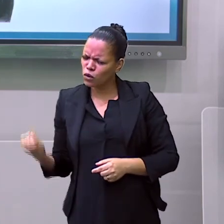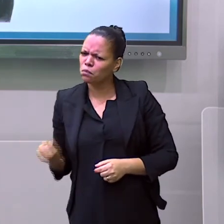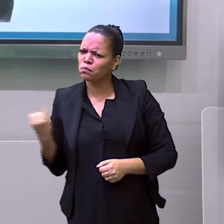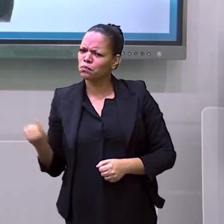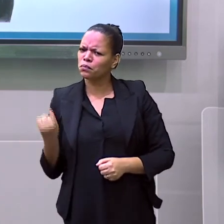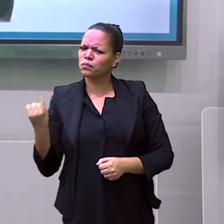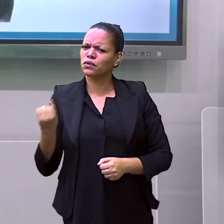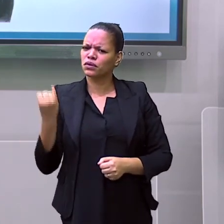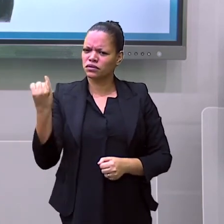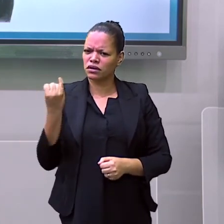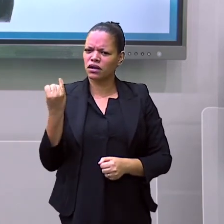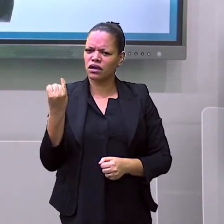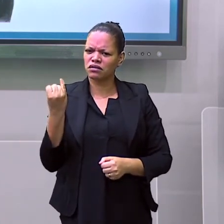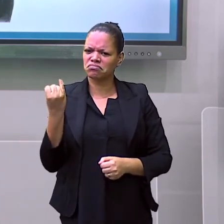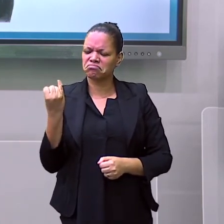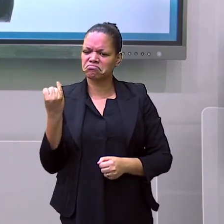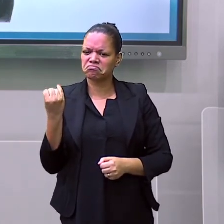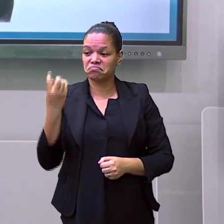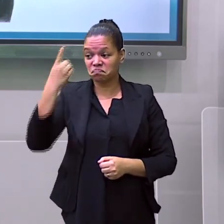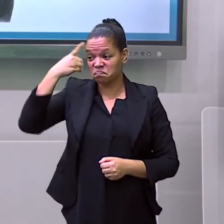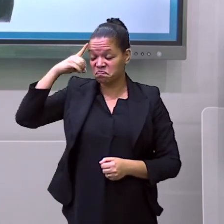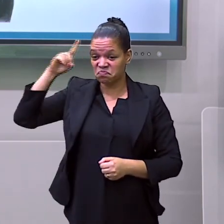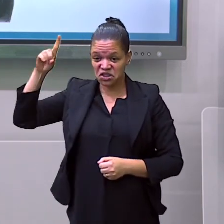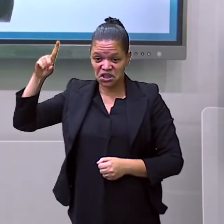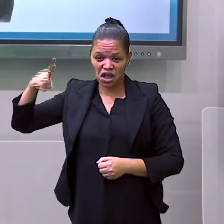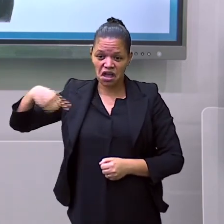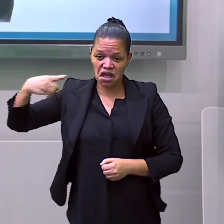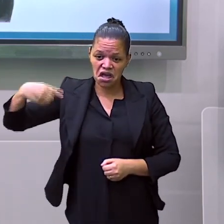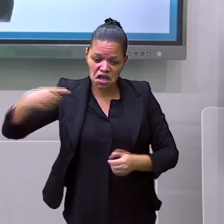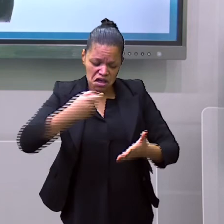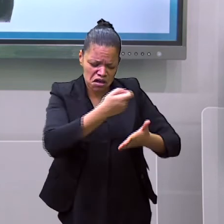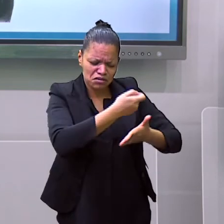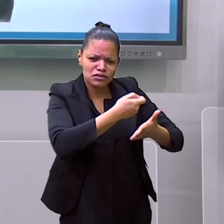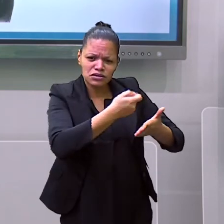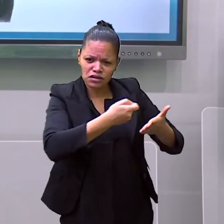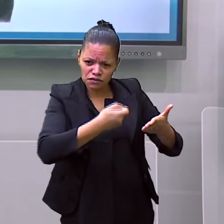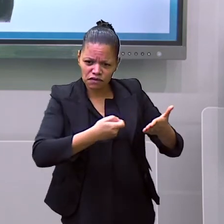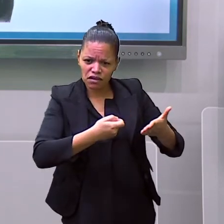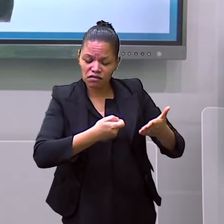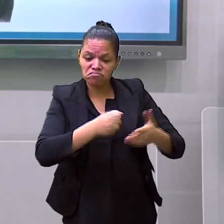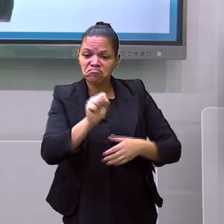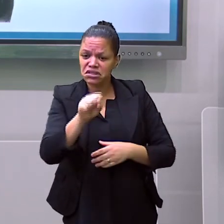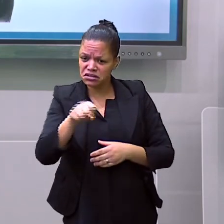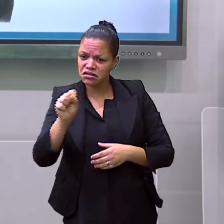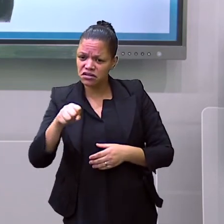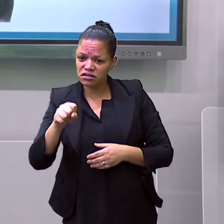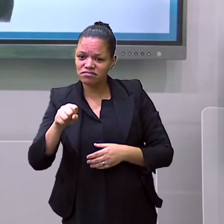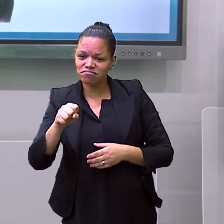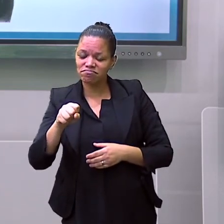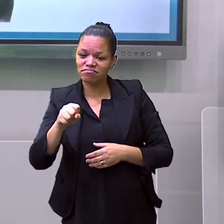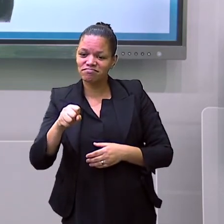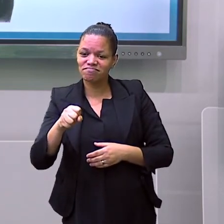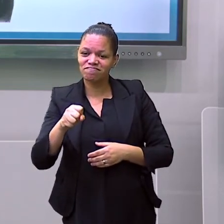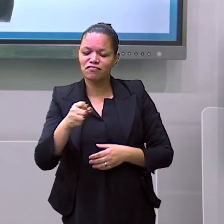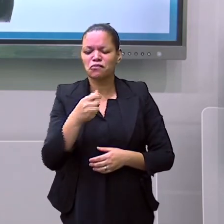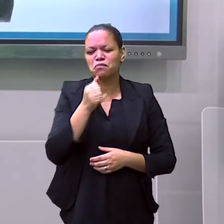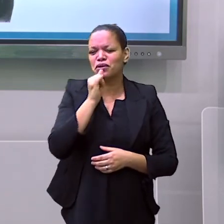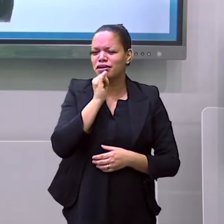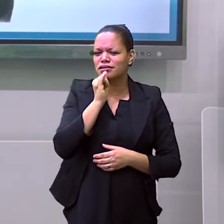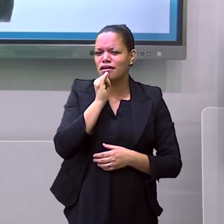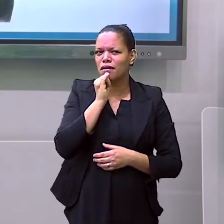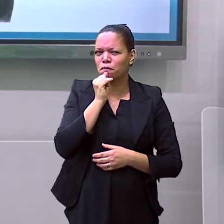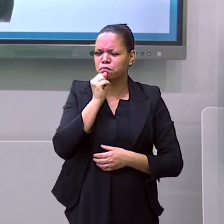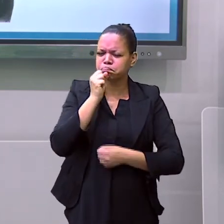triste, mas o diário pode ser aí para você uma situação muito feliz. Daqui a uns anos, você mesmo pegar para ler